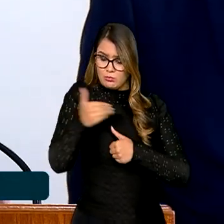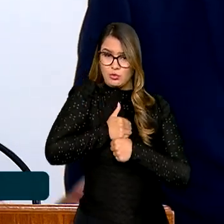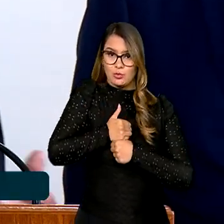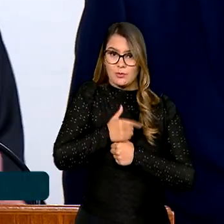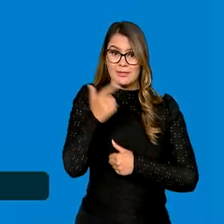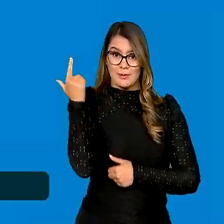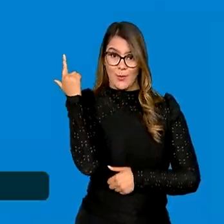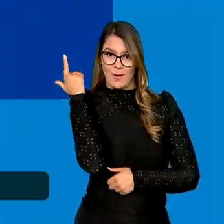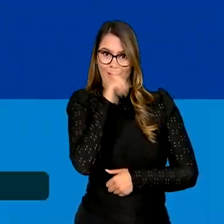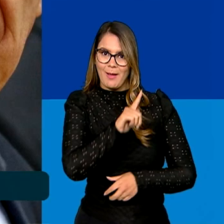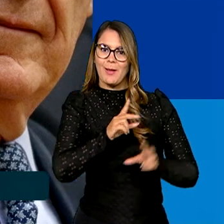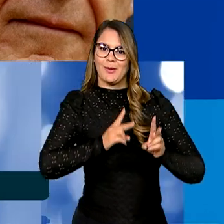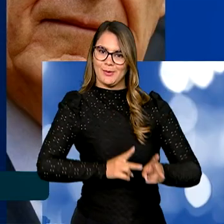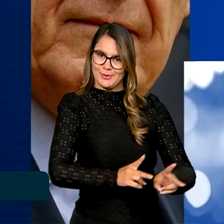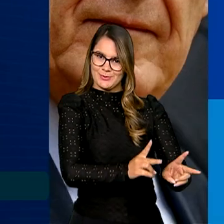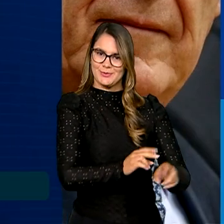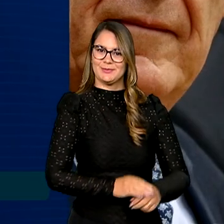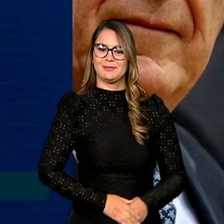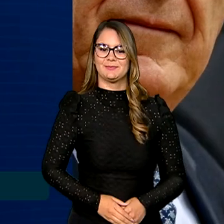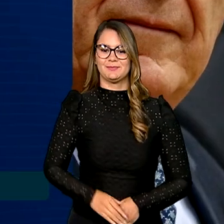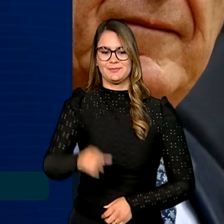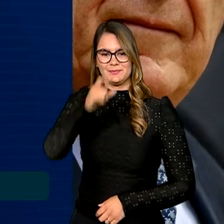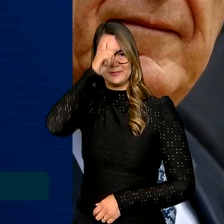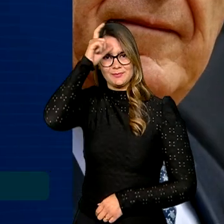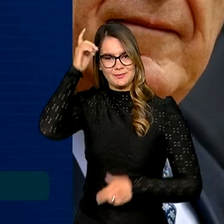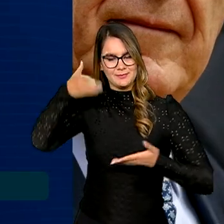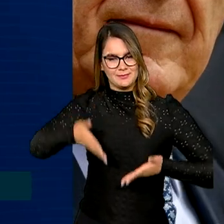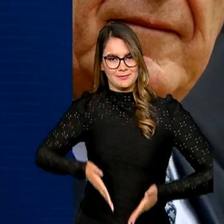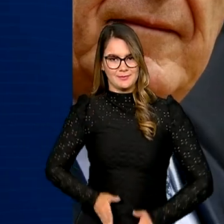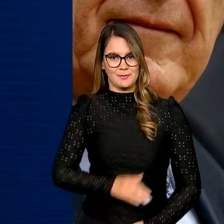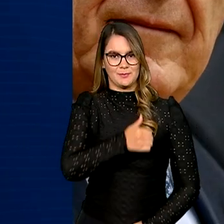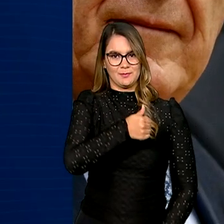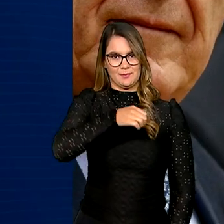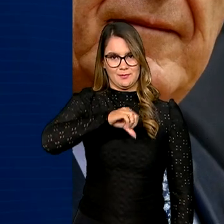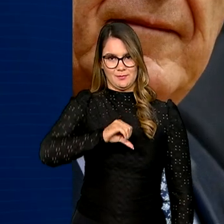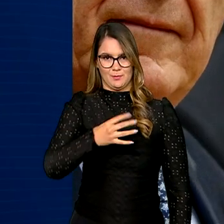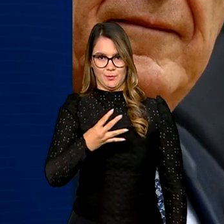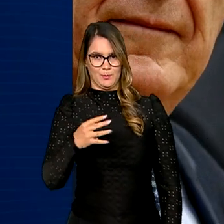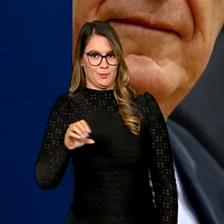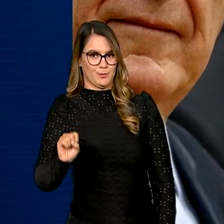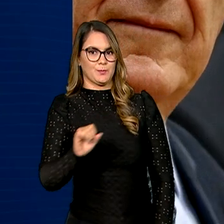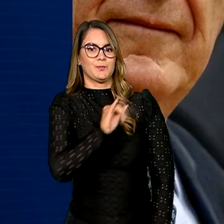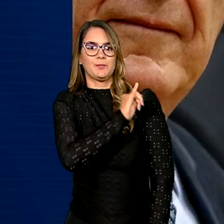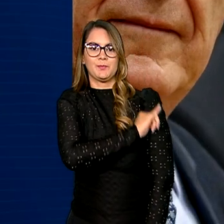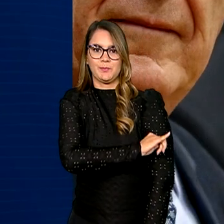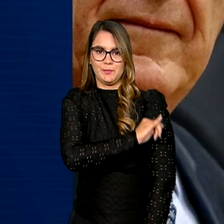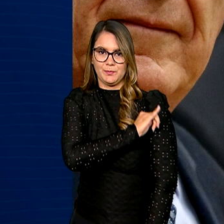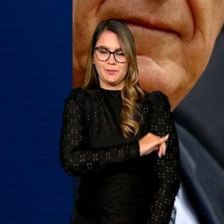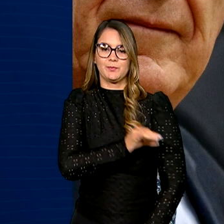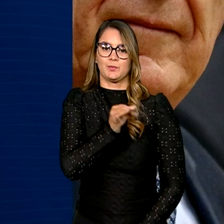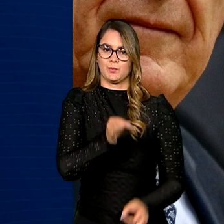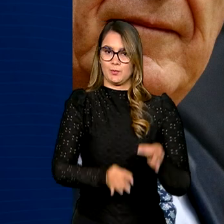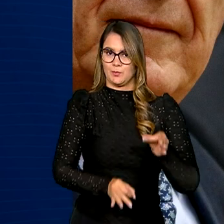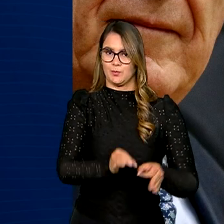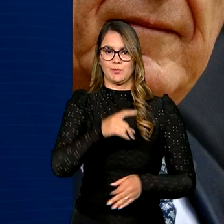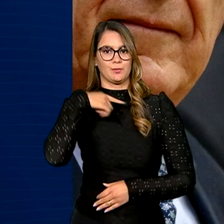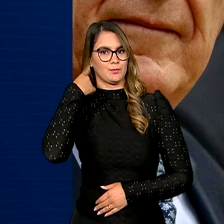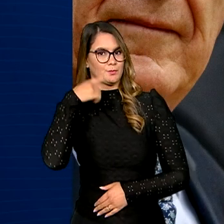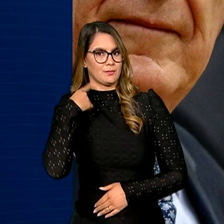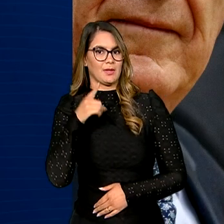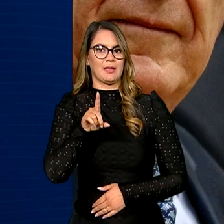eu continuo. Ricardo Lewandowski nasceu em 1948, no Rio de Janeiro. É jurista, advogado